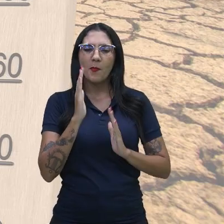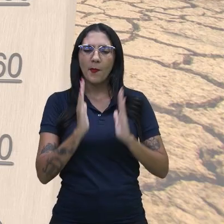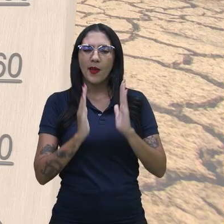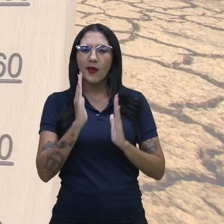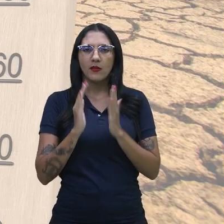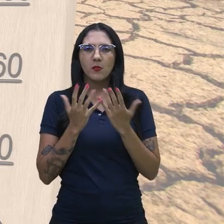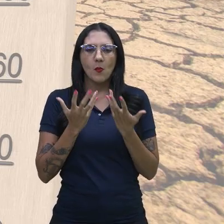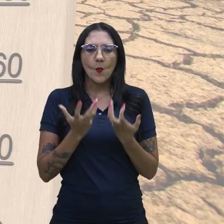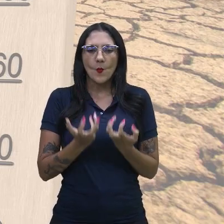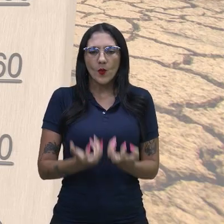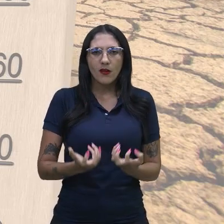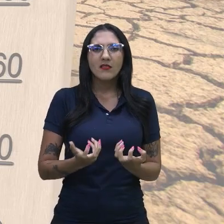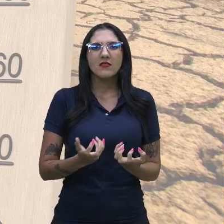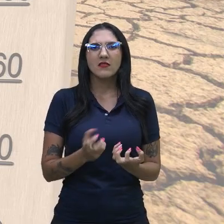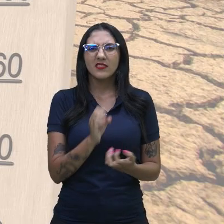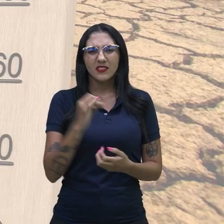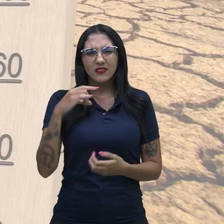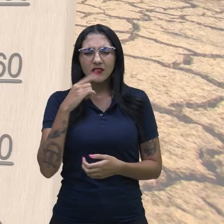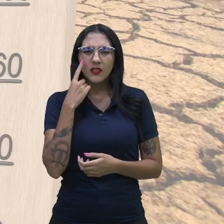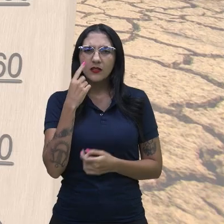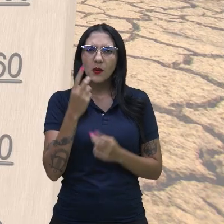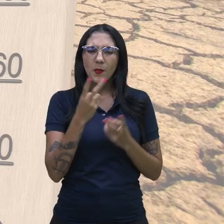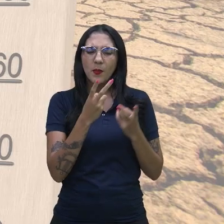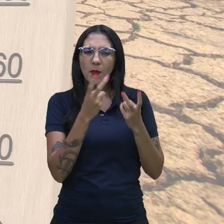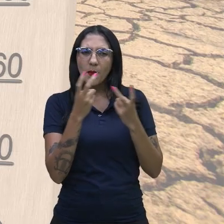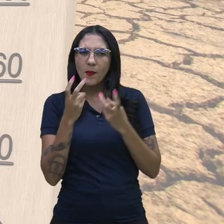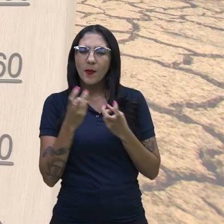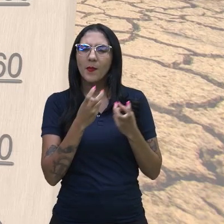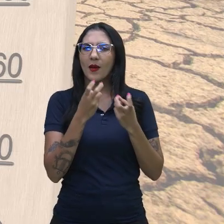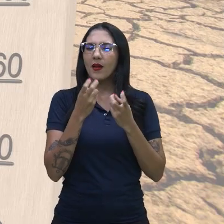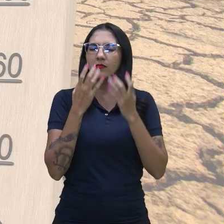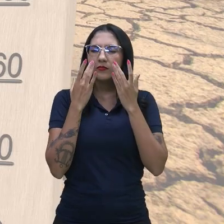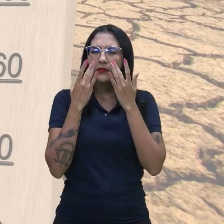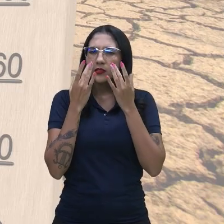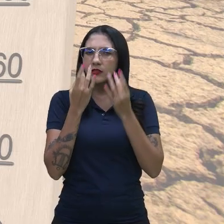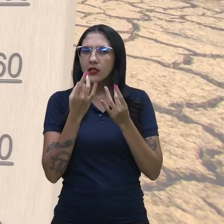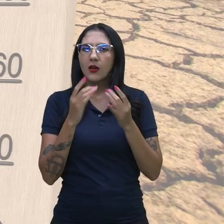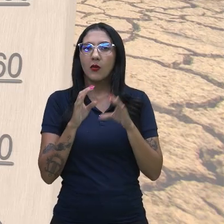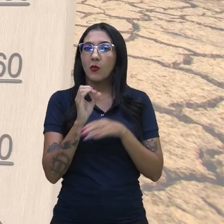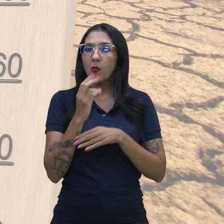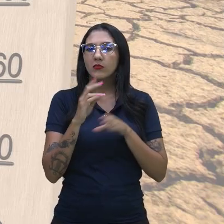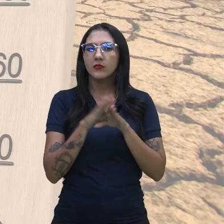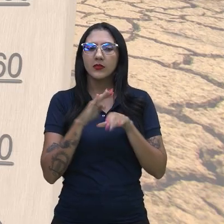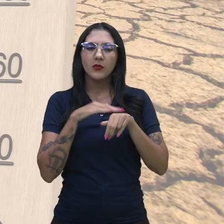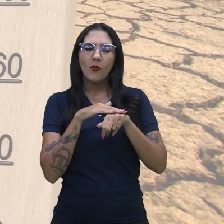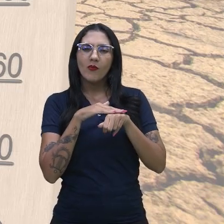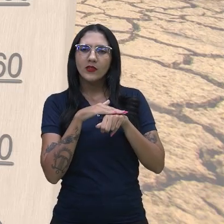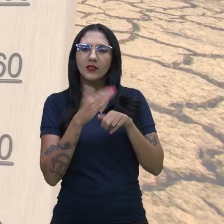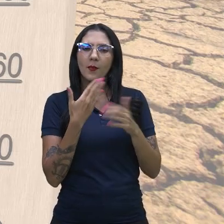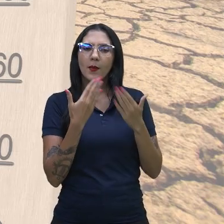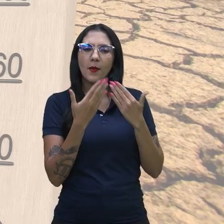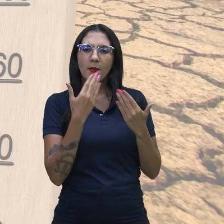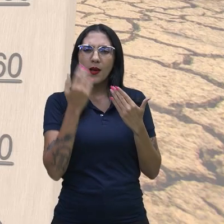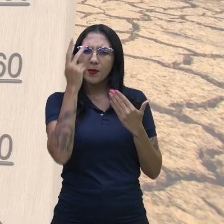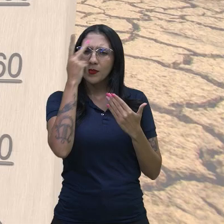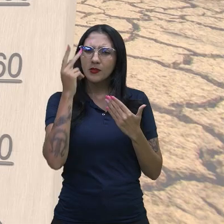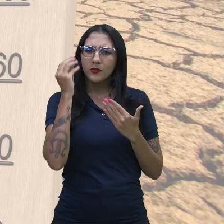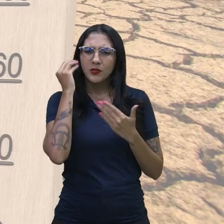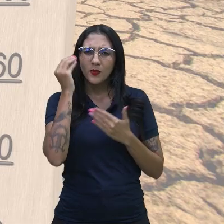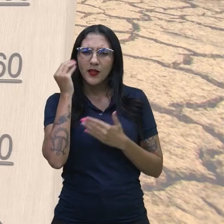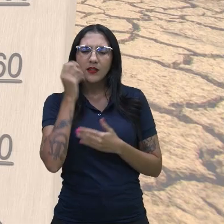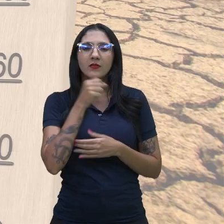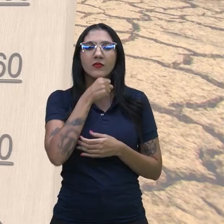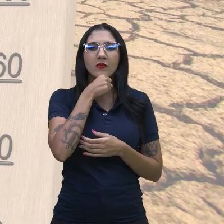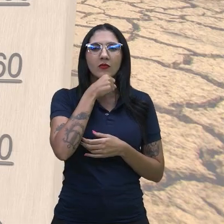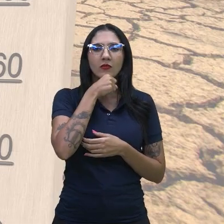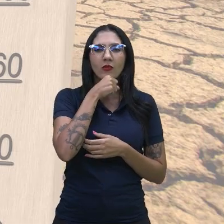você prestar atenção, se você conversar aí com as pessoas mais velhas da sua família, os seus